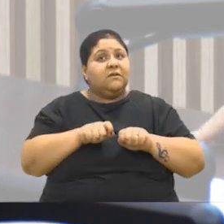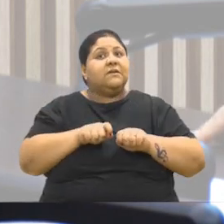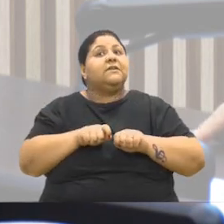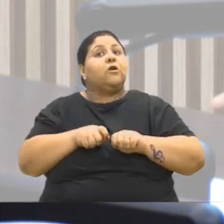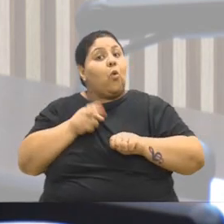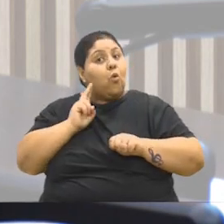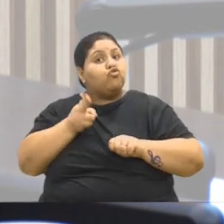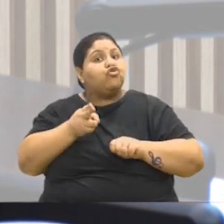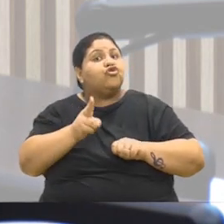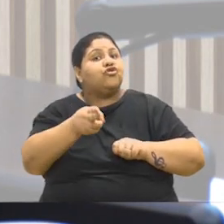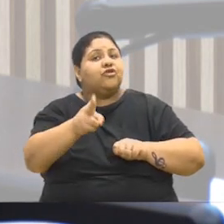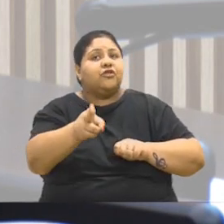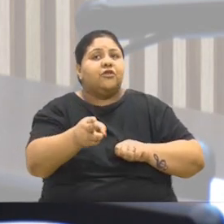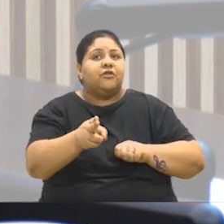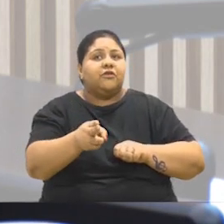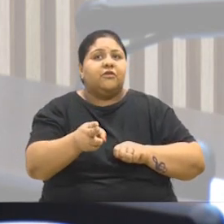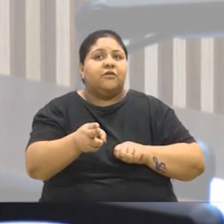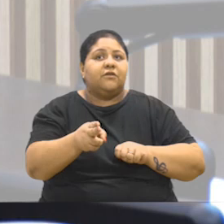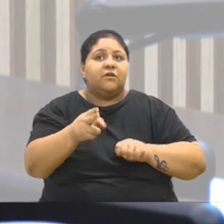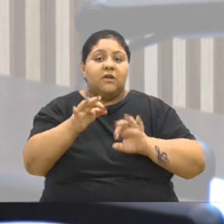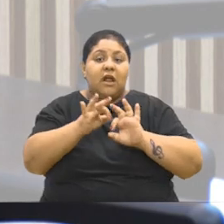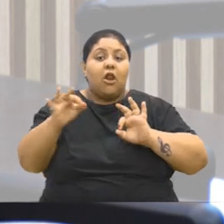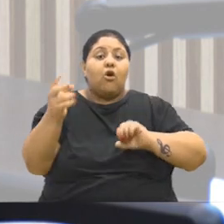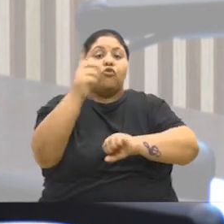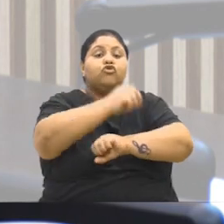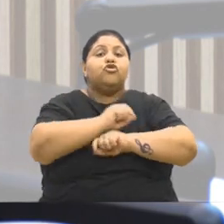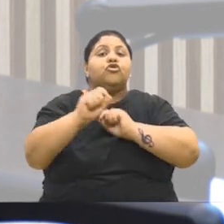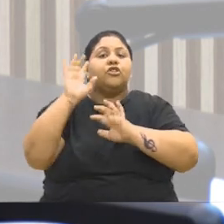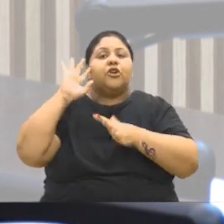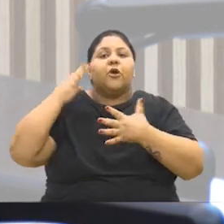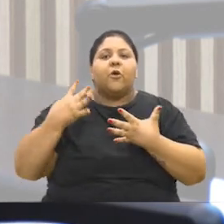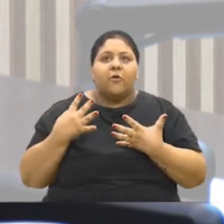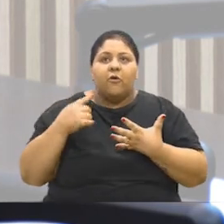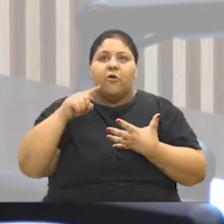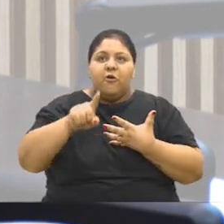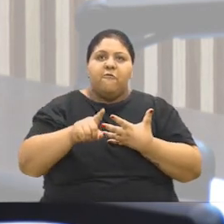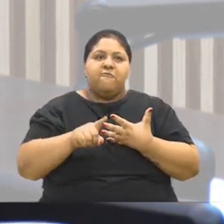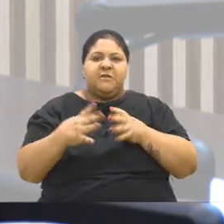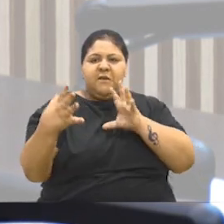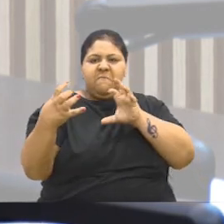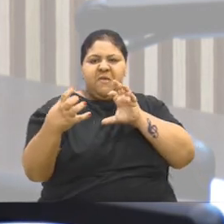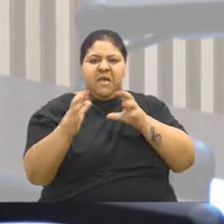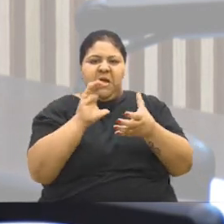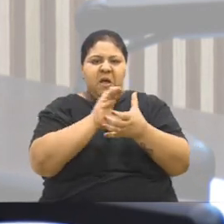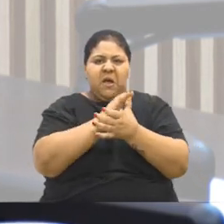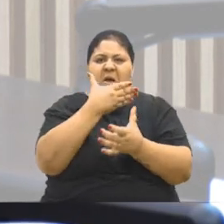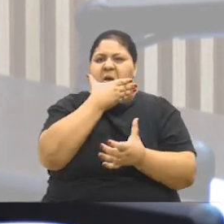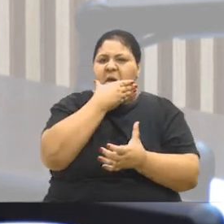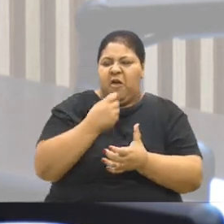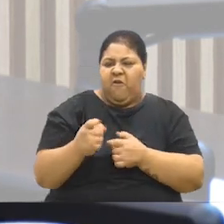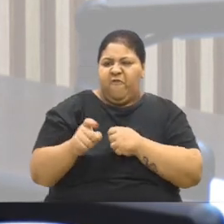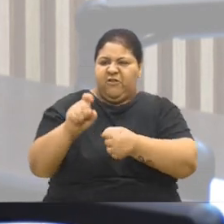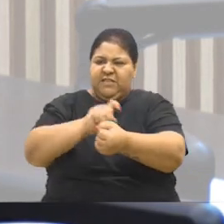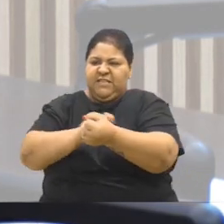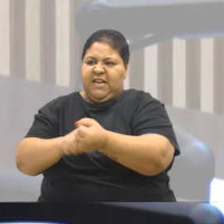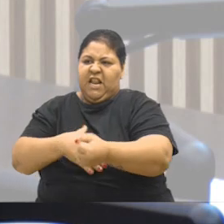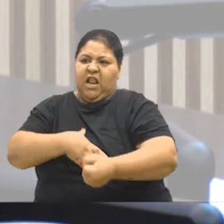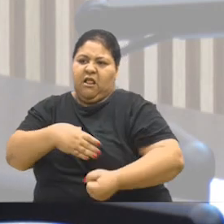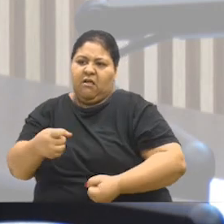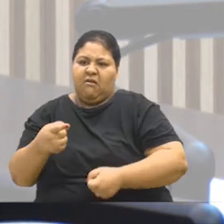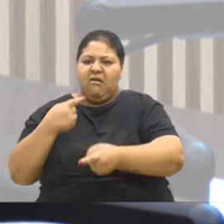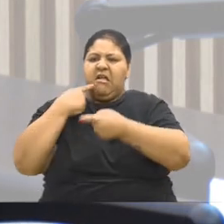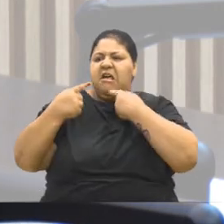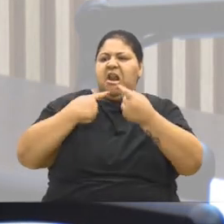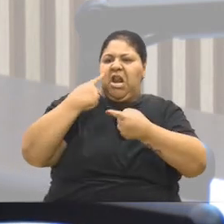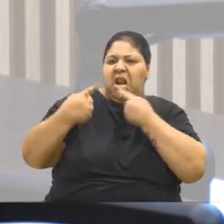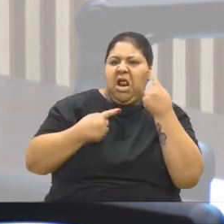energia. Aí ao longo do dia, o que acontece? Você briga com o teu marido, você se irrita com o teu filho, você reclama do preço